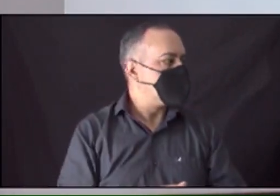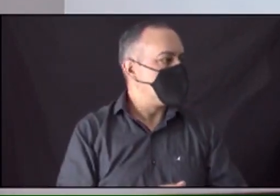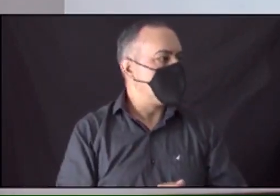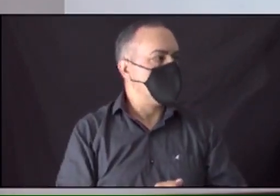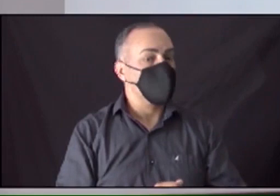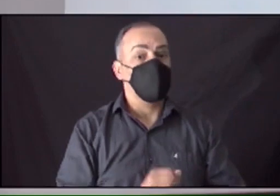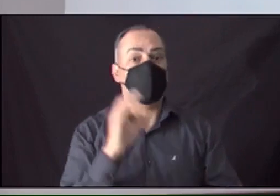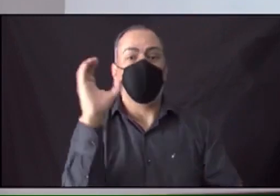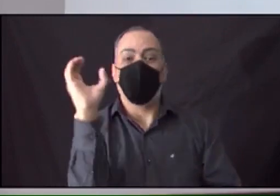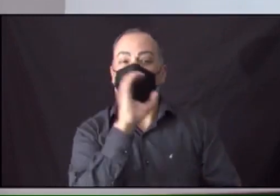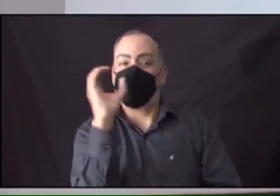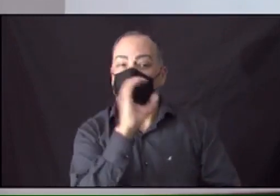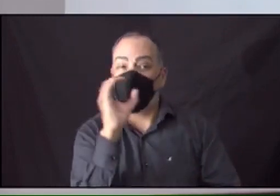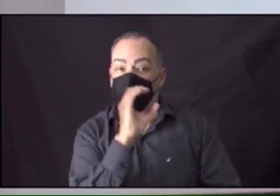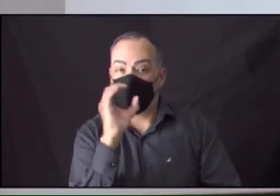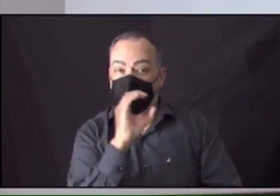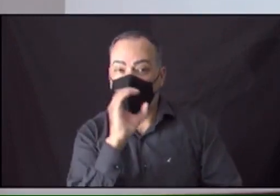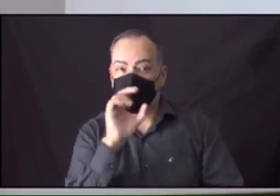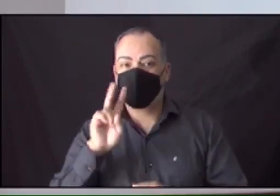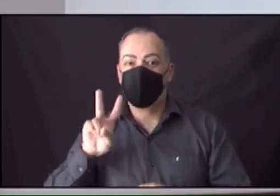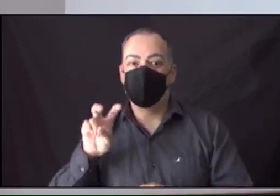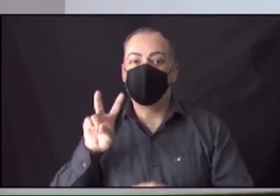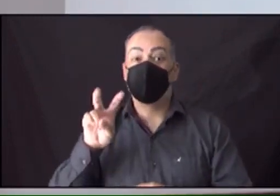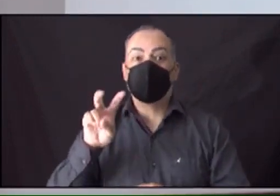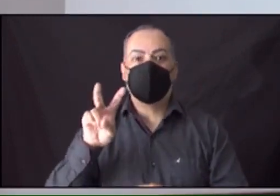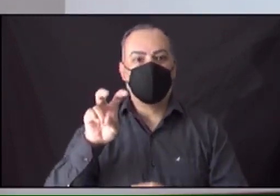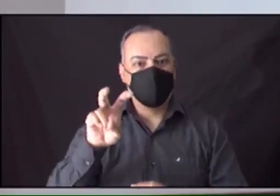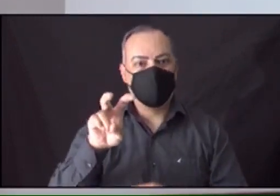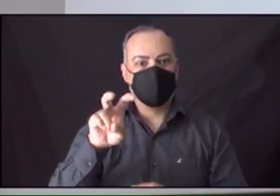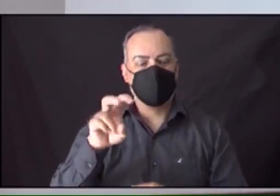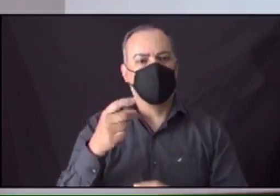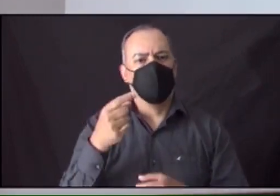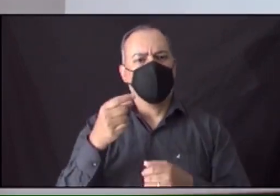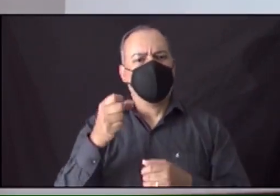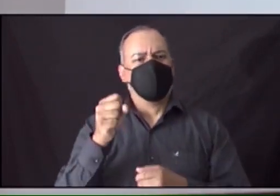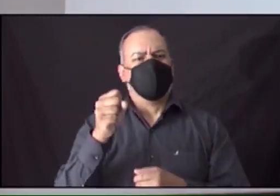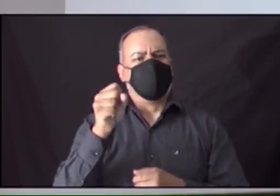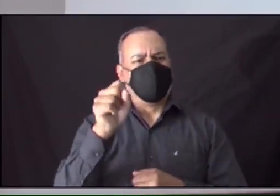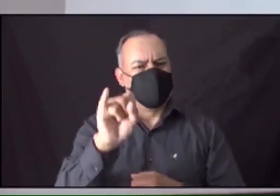uma velocidade também maior do vírus. Então, aqui, se for analisar,